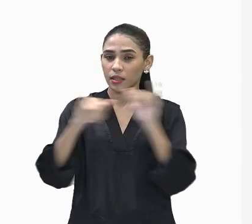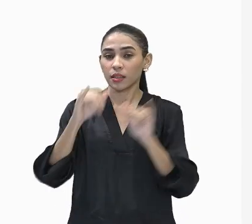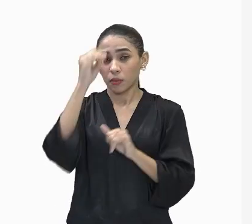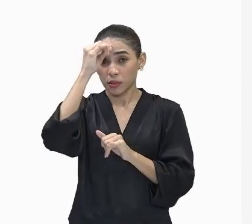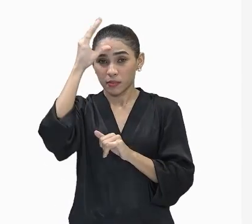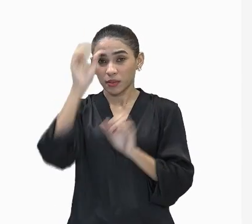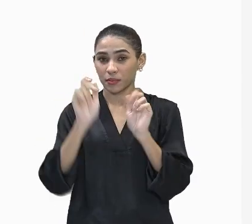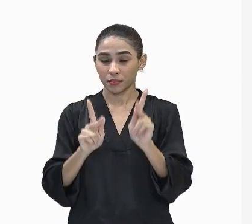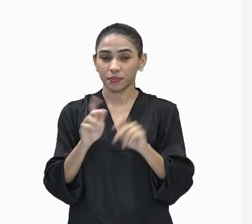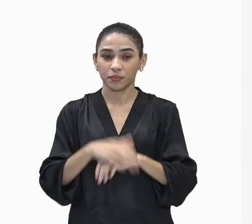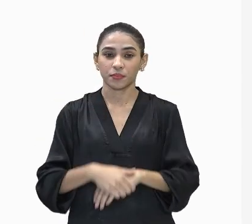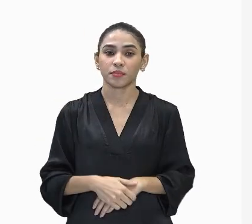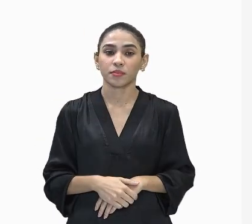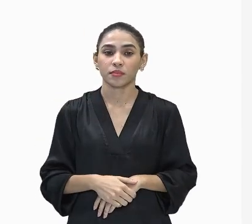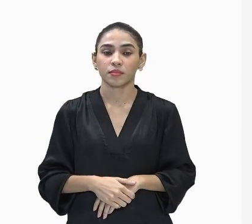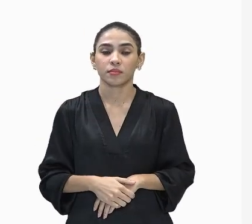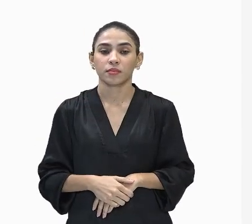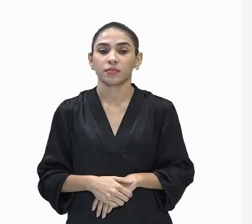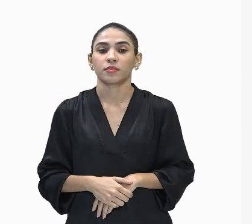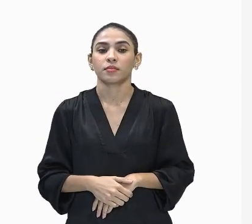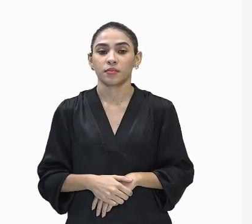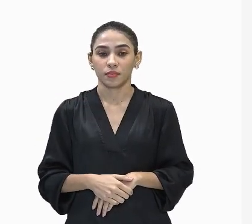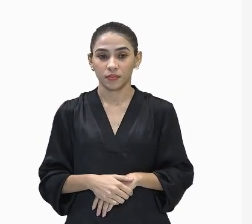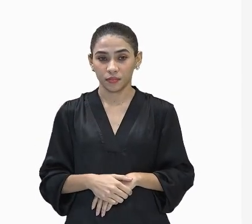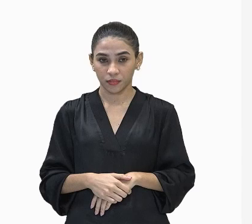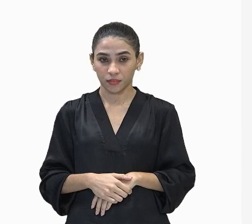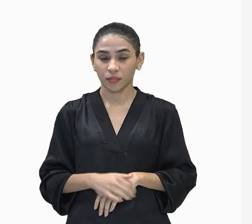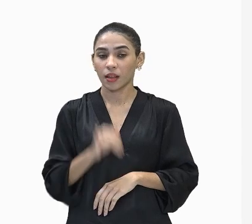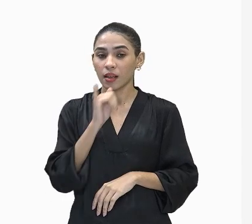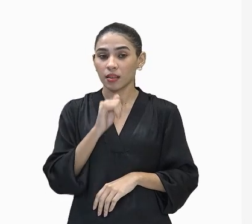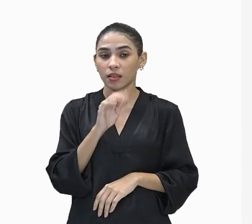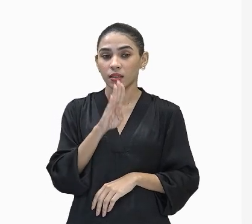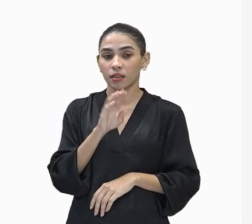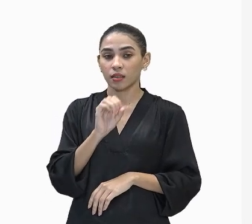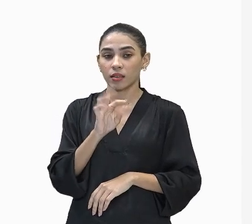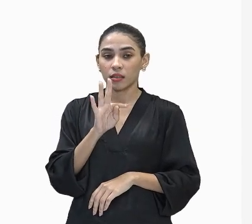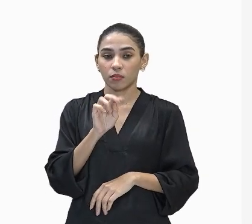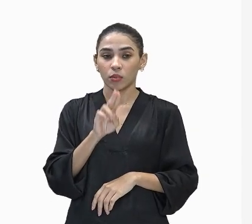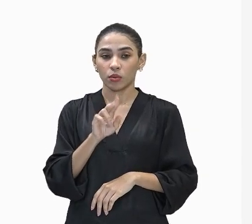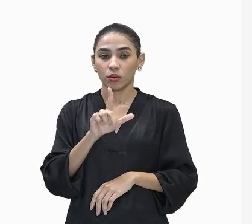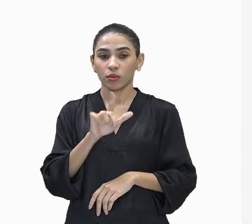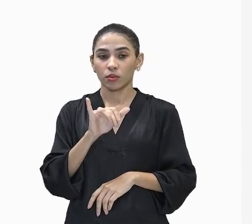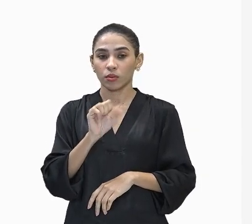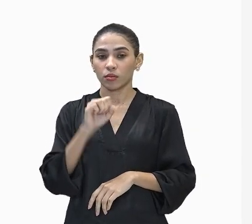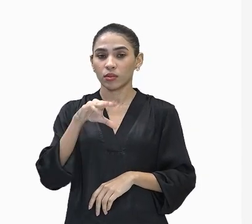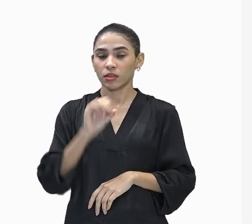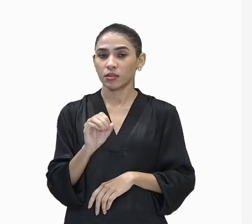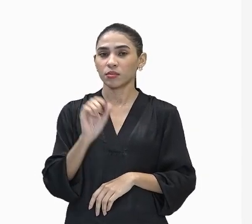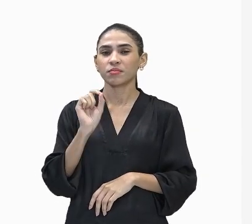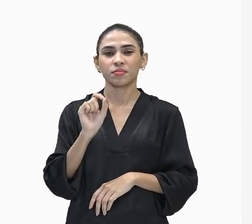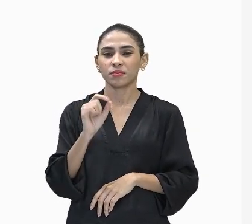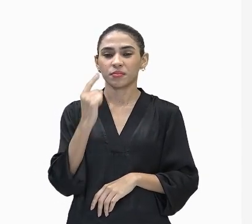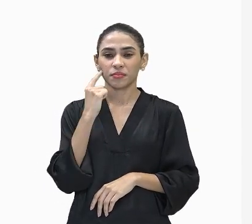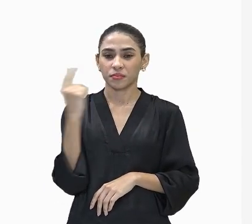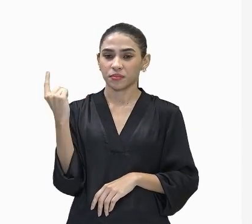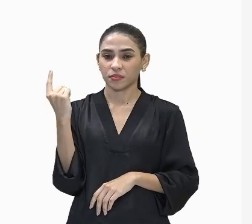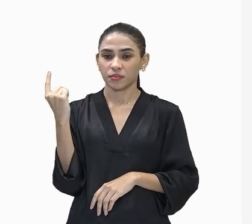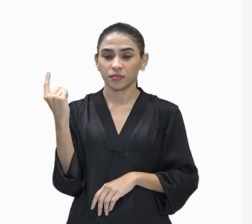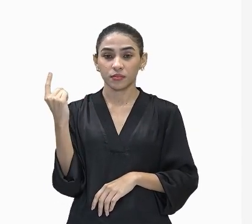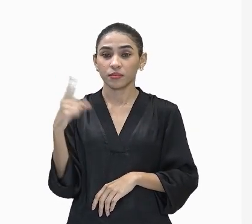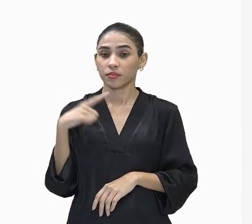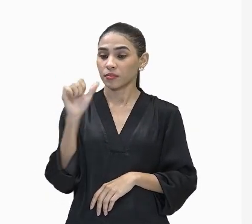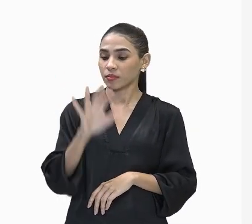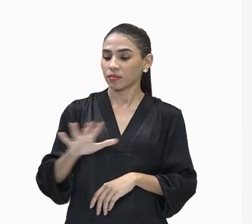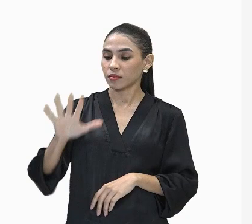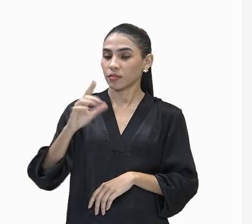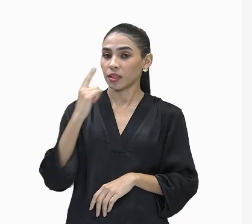vocês né então a gente trouxe aí o exemplo do botulismo que que é o botulismo né a gente tem ali a imagem de